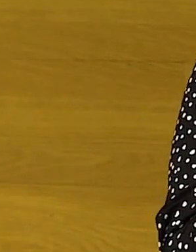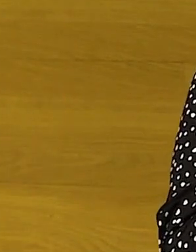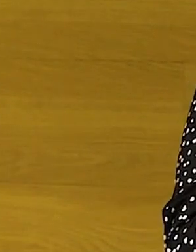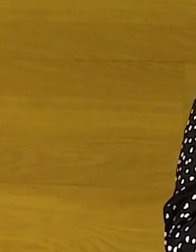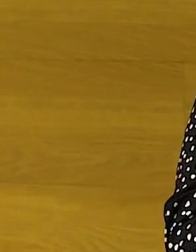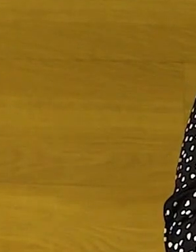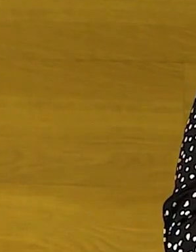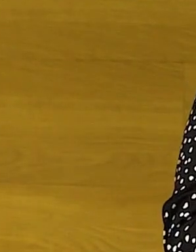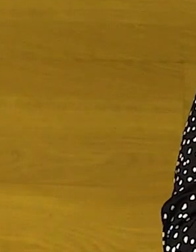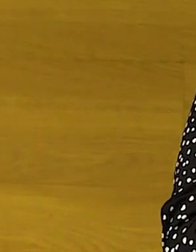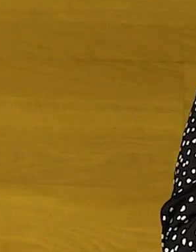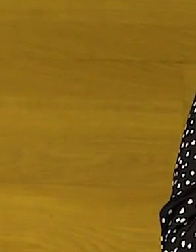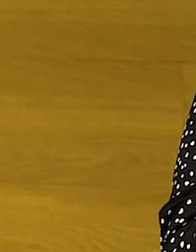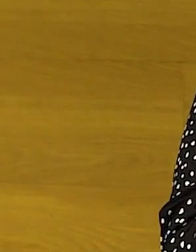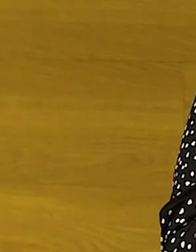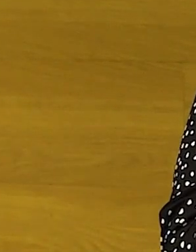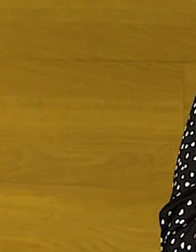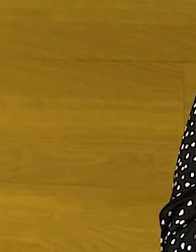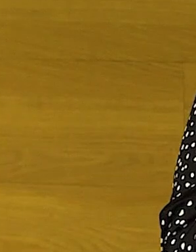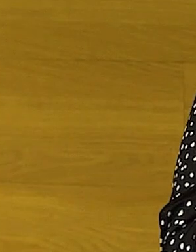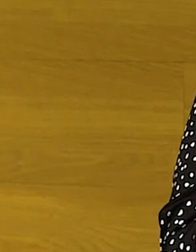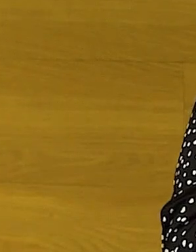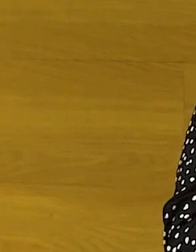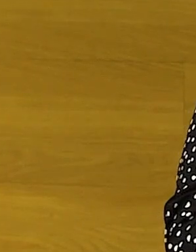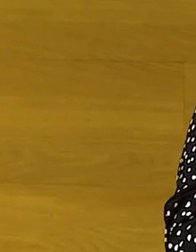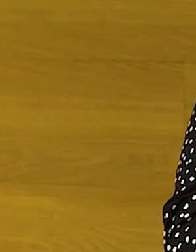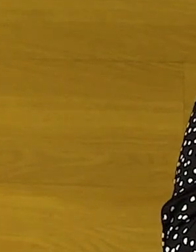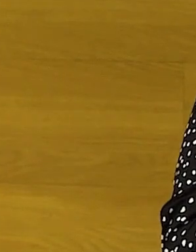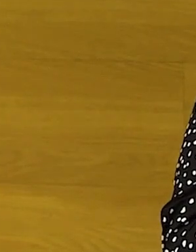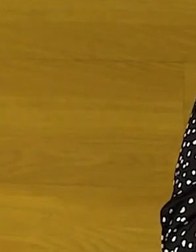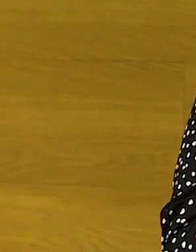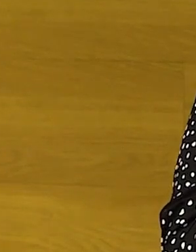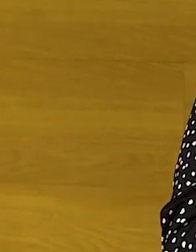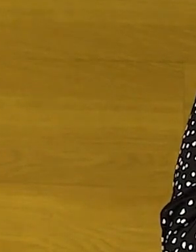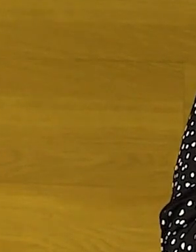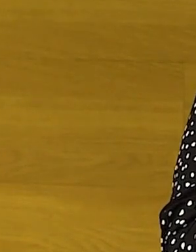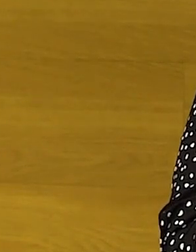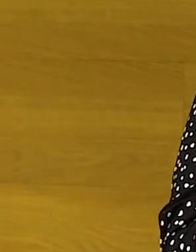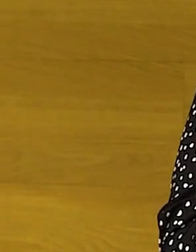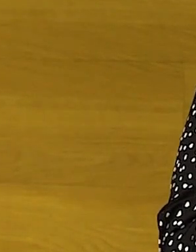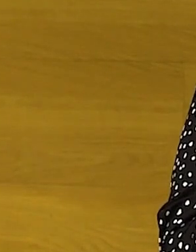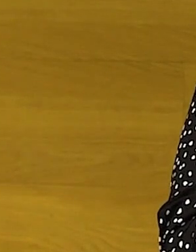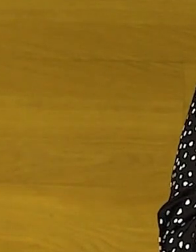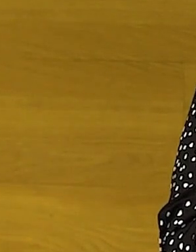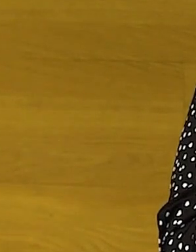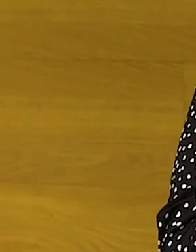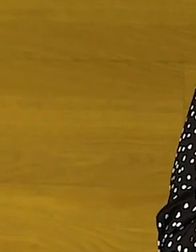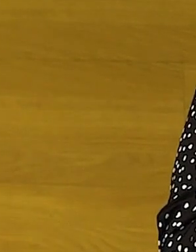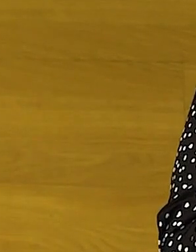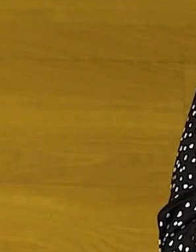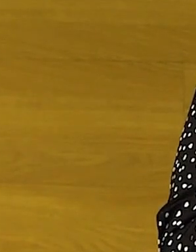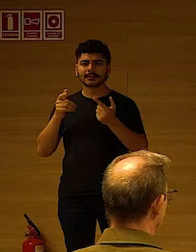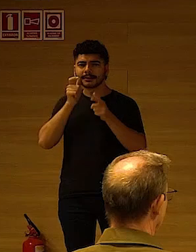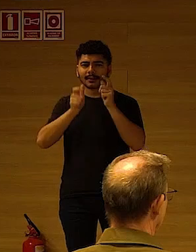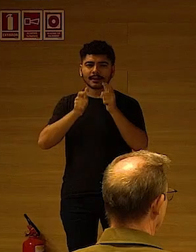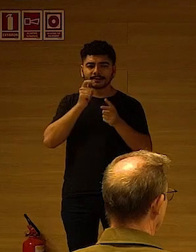queria só puxar um pouquinho o fio do que estava sendo discutido anteriormente, porque eu também comecei a pensar em coisas interessantes em relação